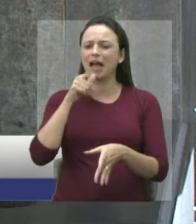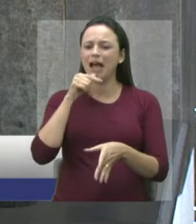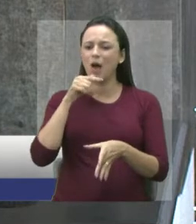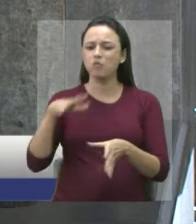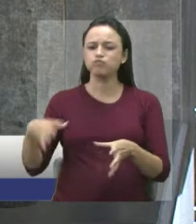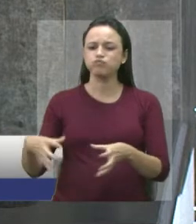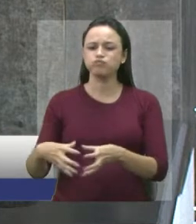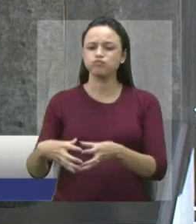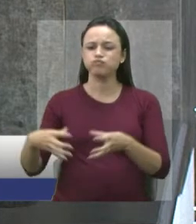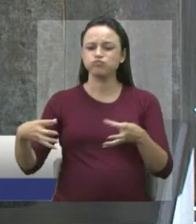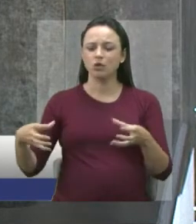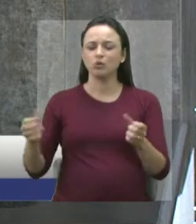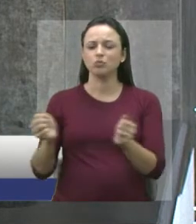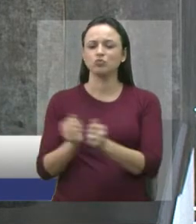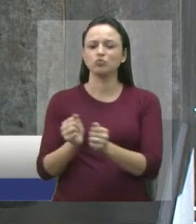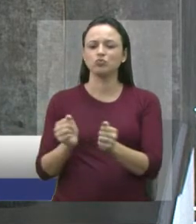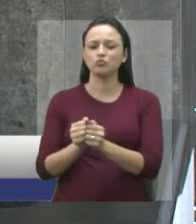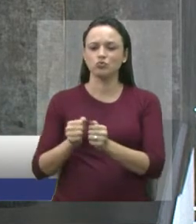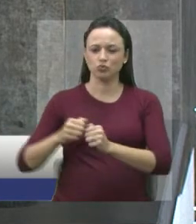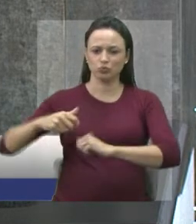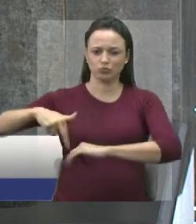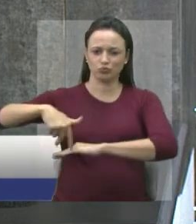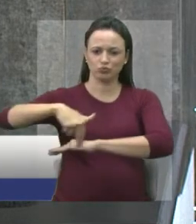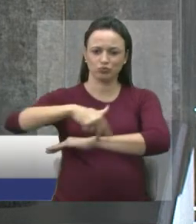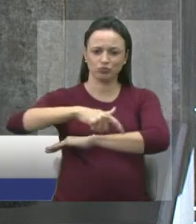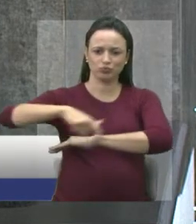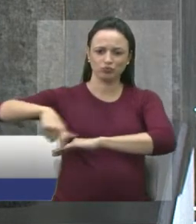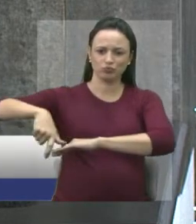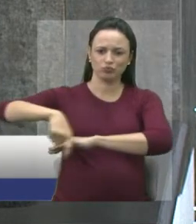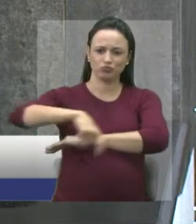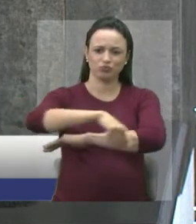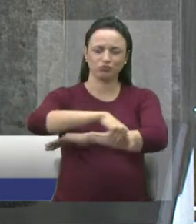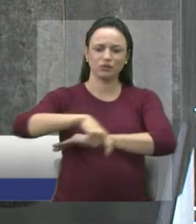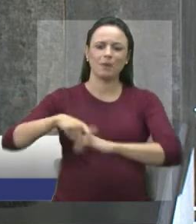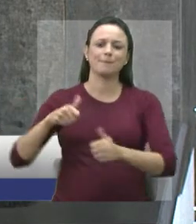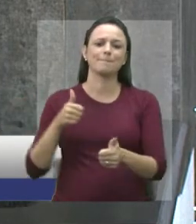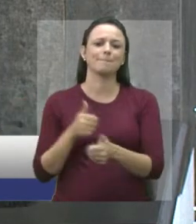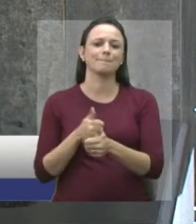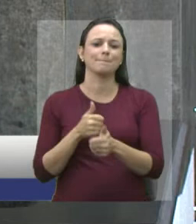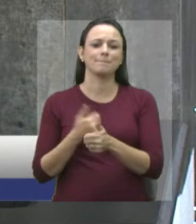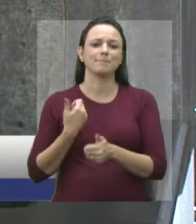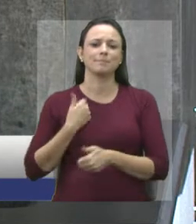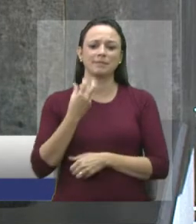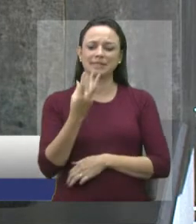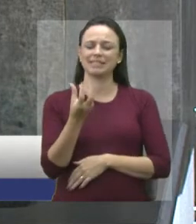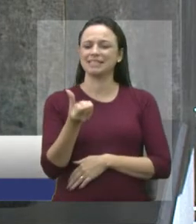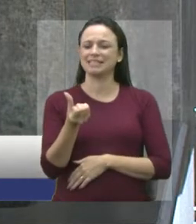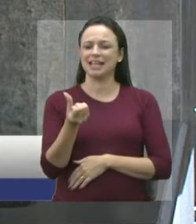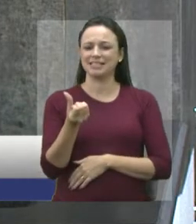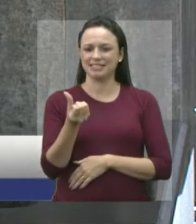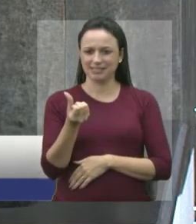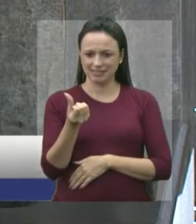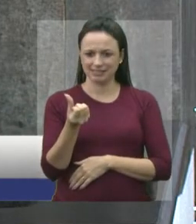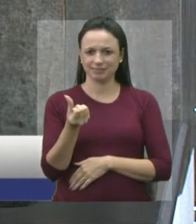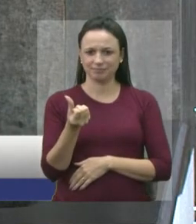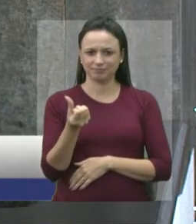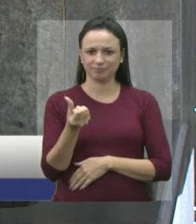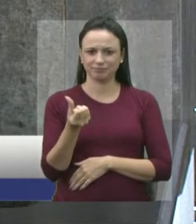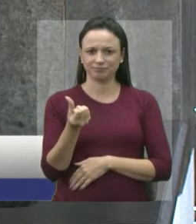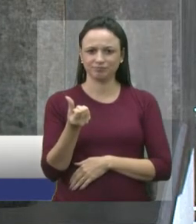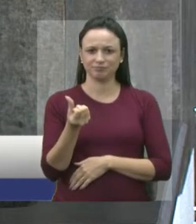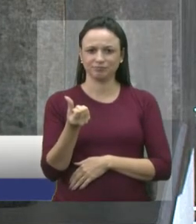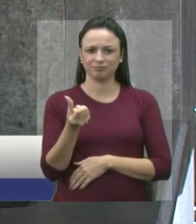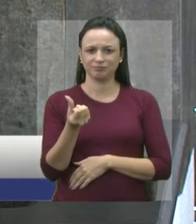ao calçamento da citada via, nas proximidades do número 36, quando a mesma